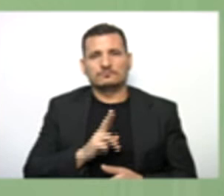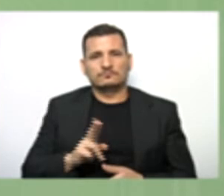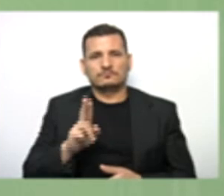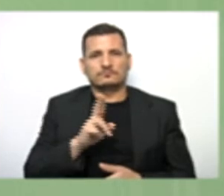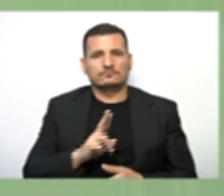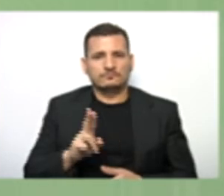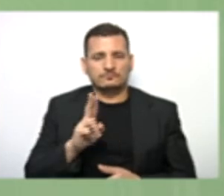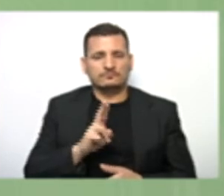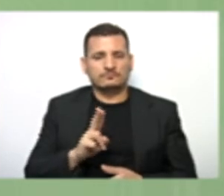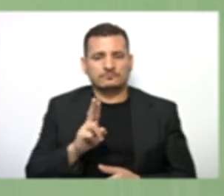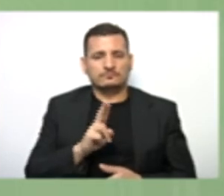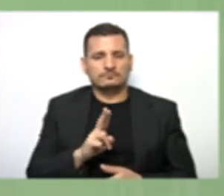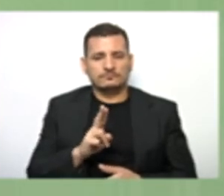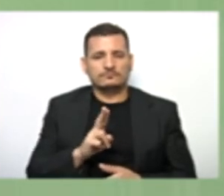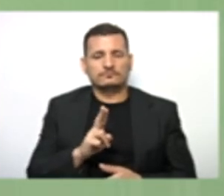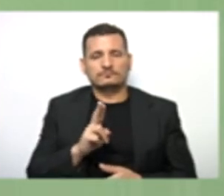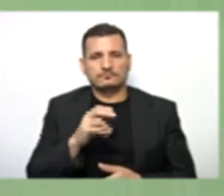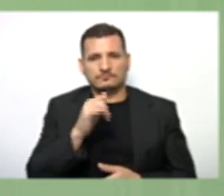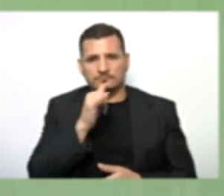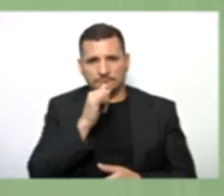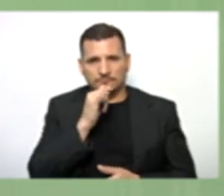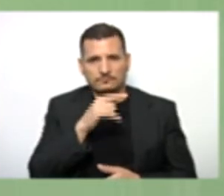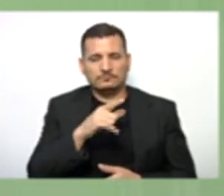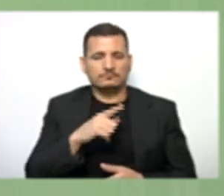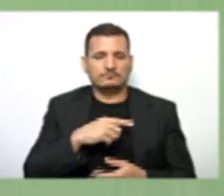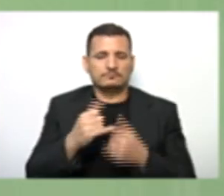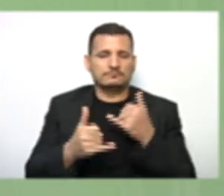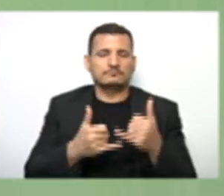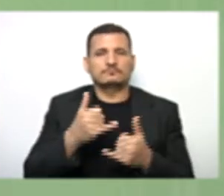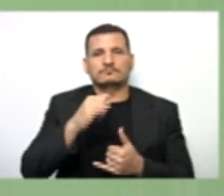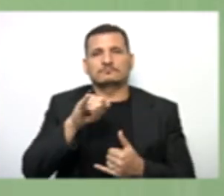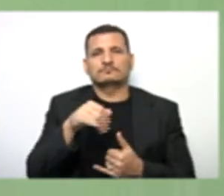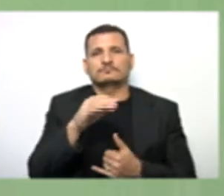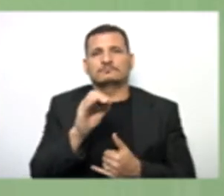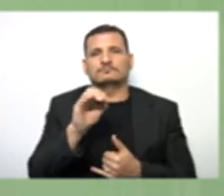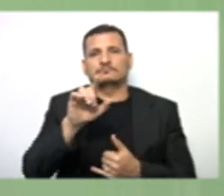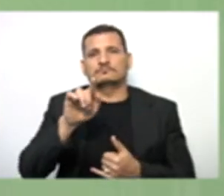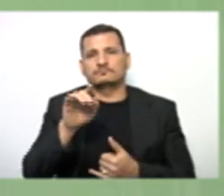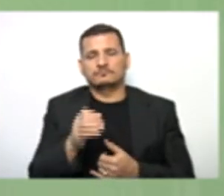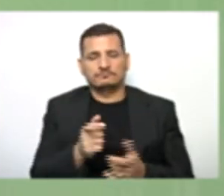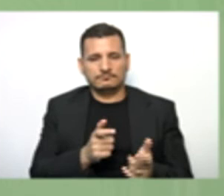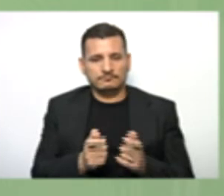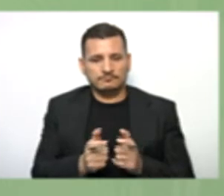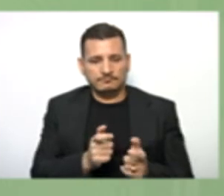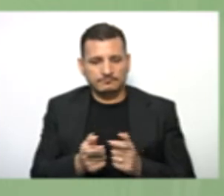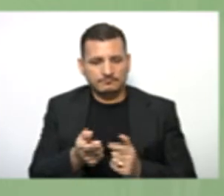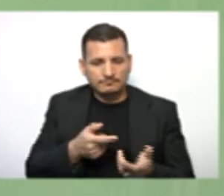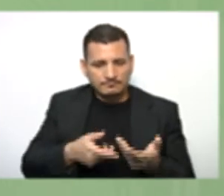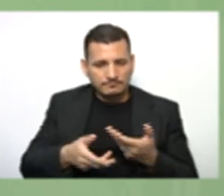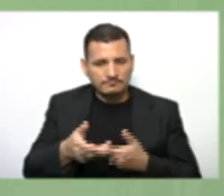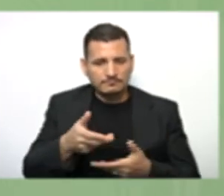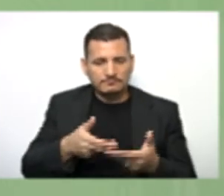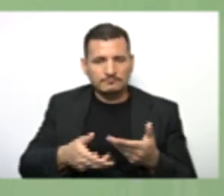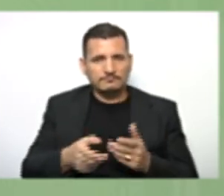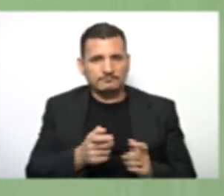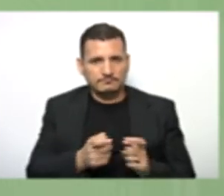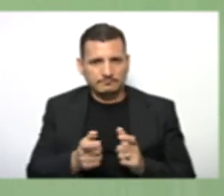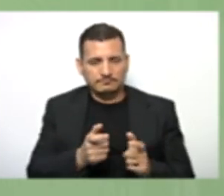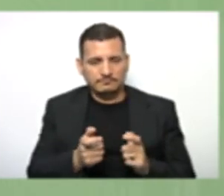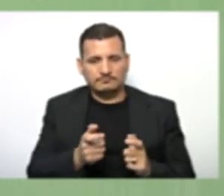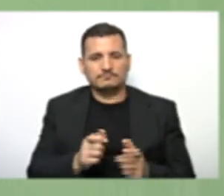usuário. No exemplo, a gente traz aqui o jogo, né? Você precisa interagir com o usuário diretamente para jogar,